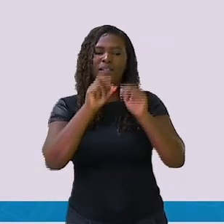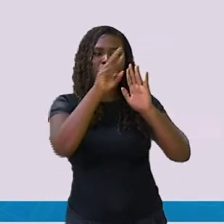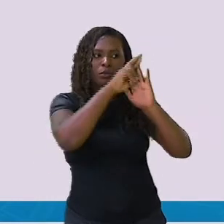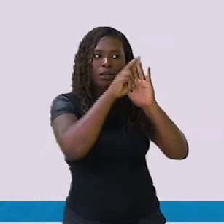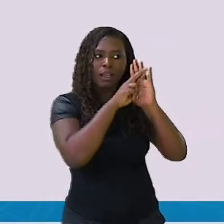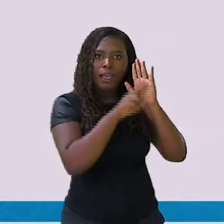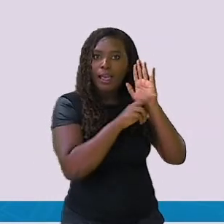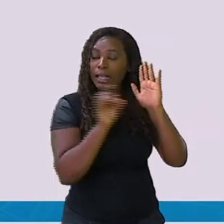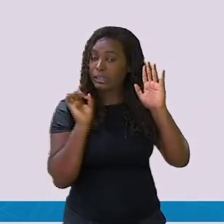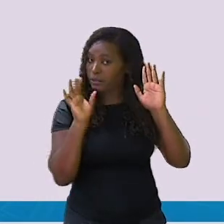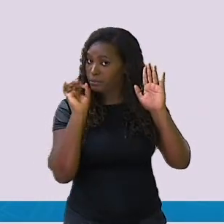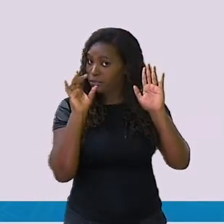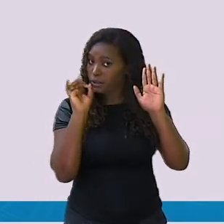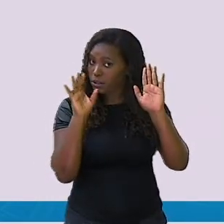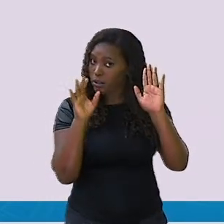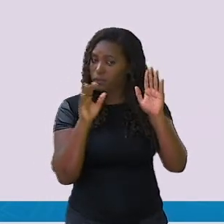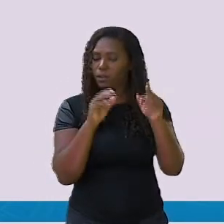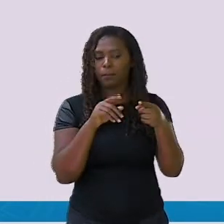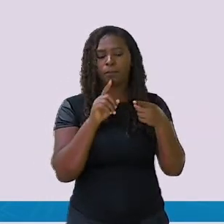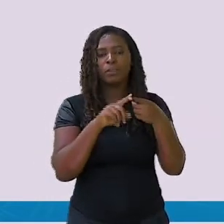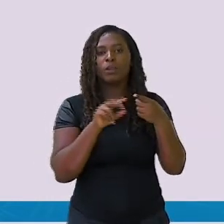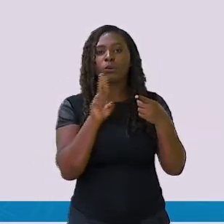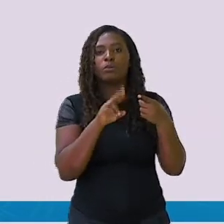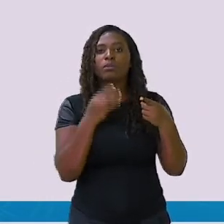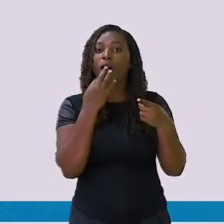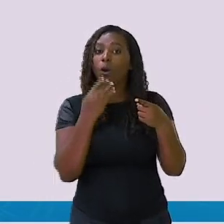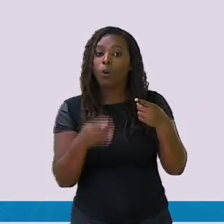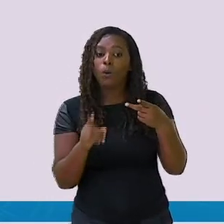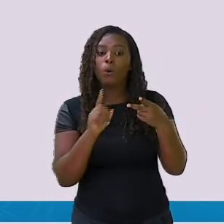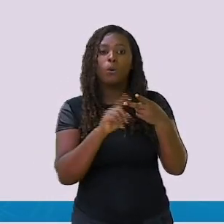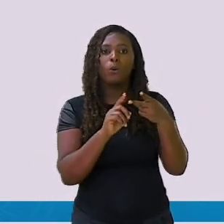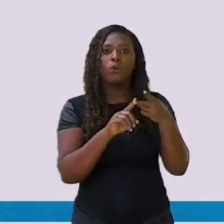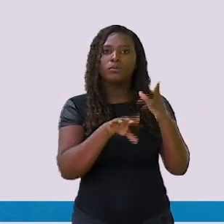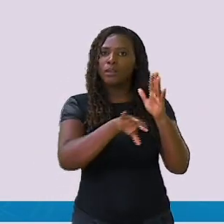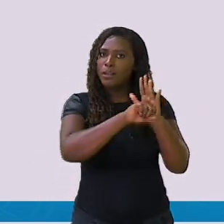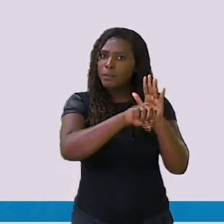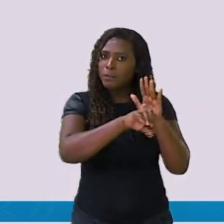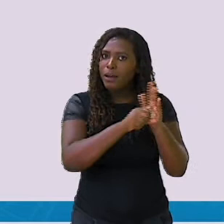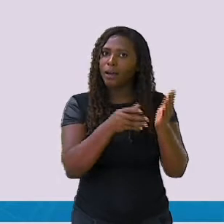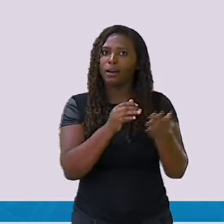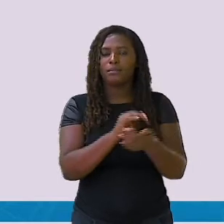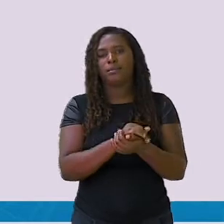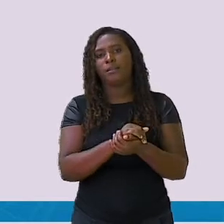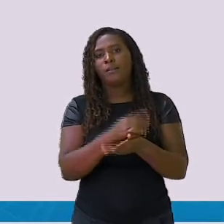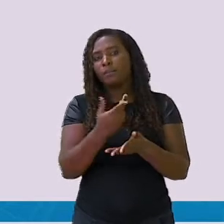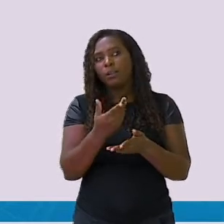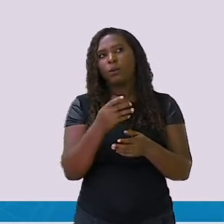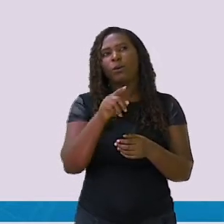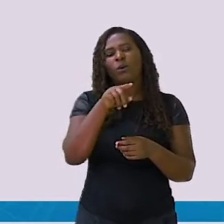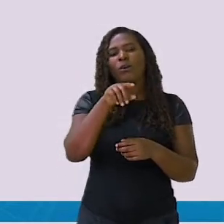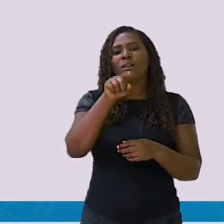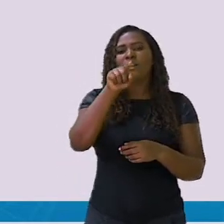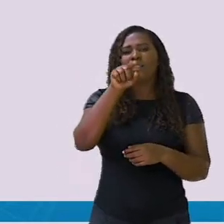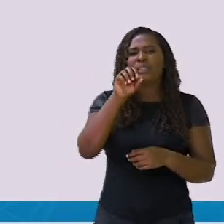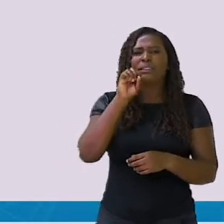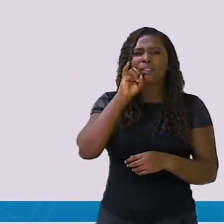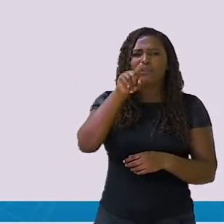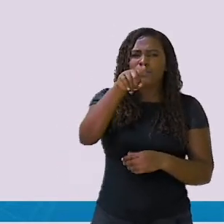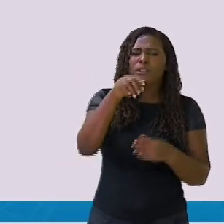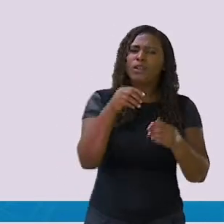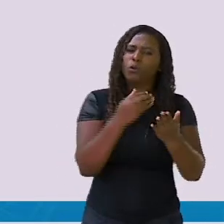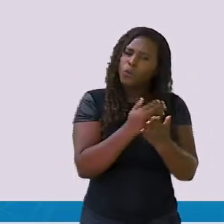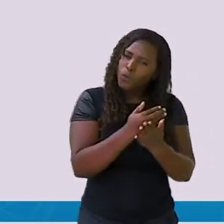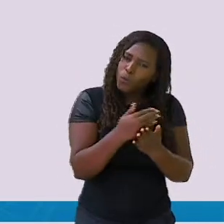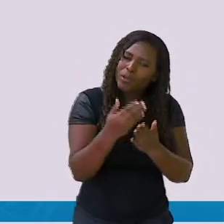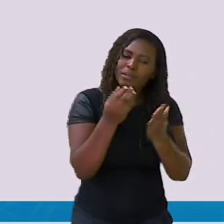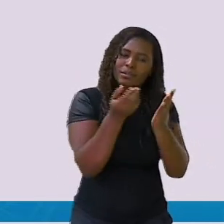imagens. Então quando você for caminhando e você aprender um pouco mais sobre regras do mapa mental, você vai elaborar